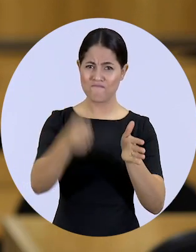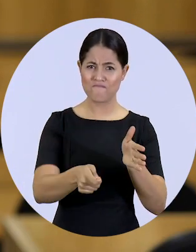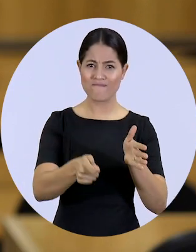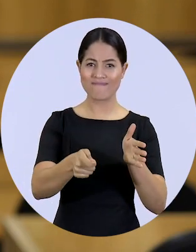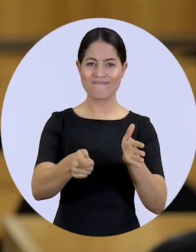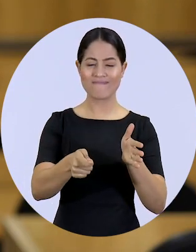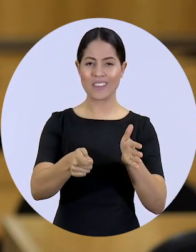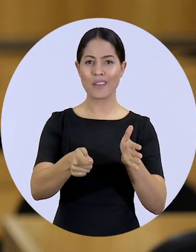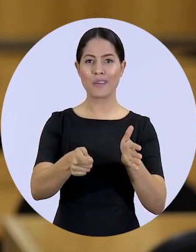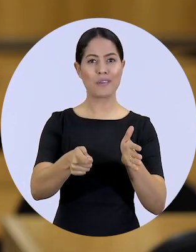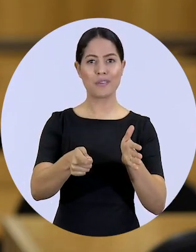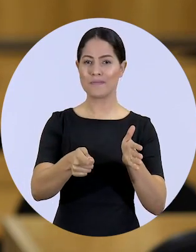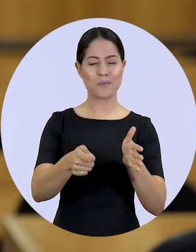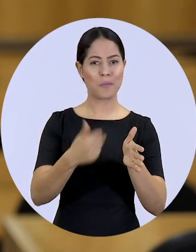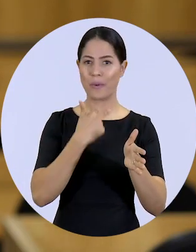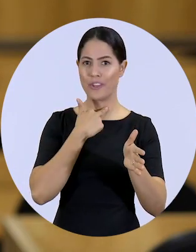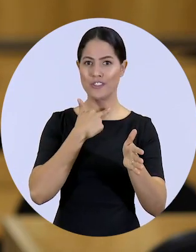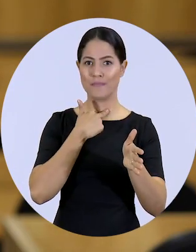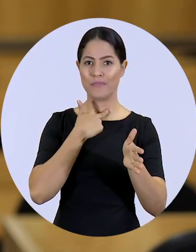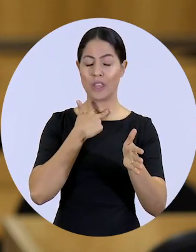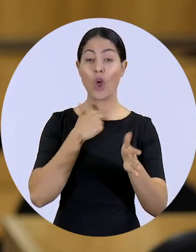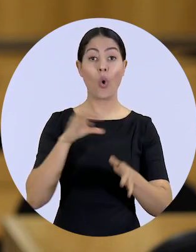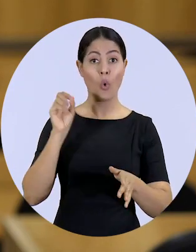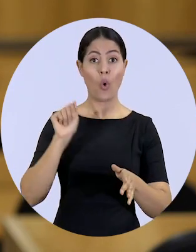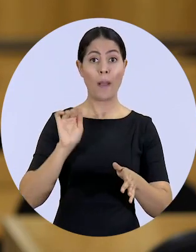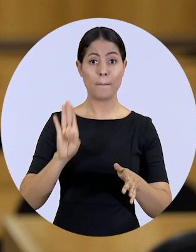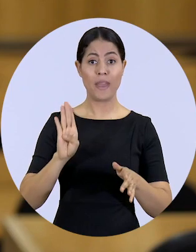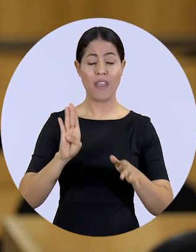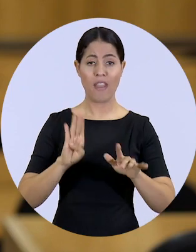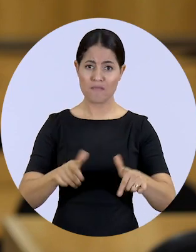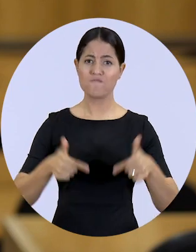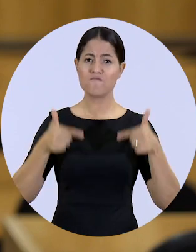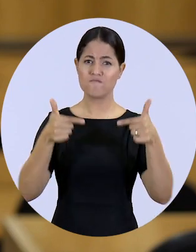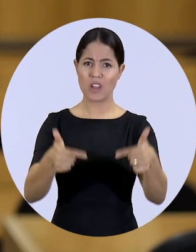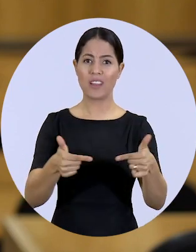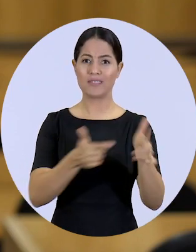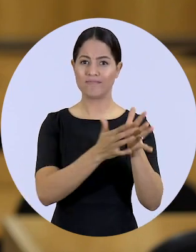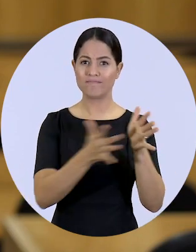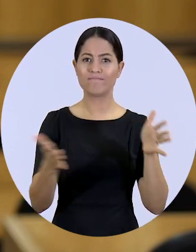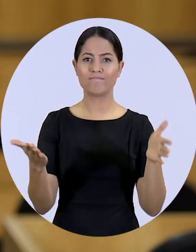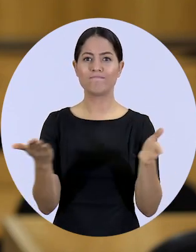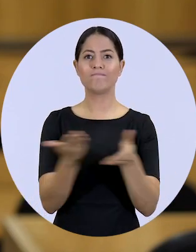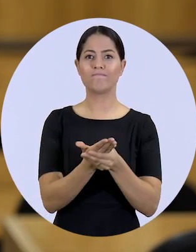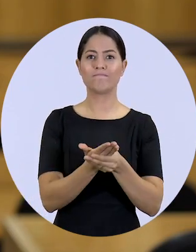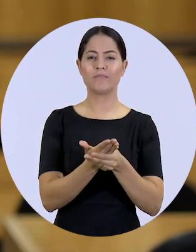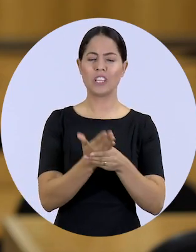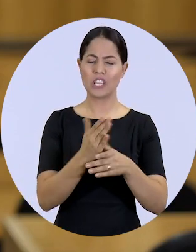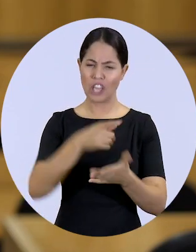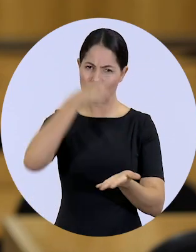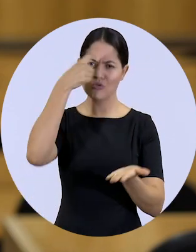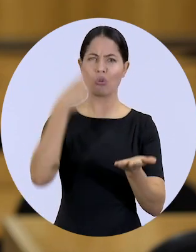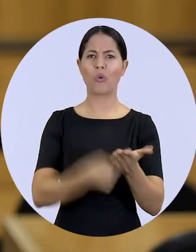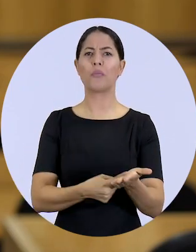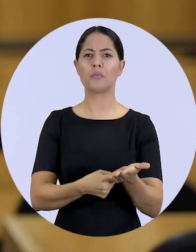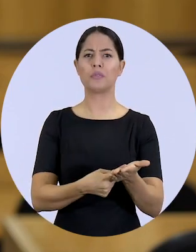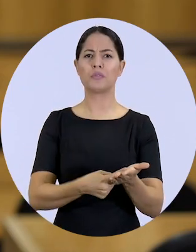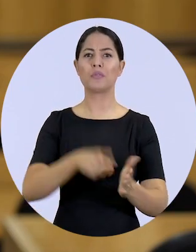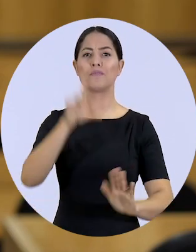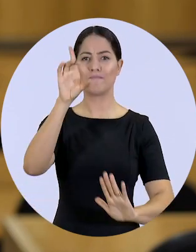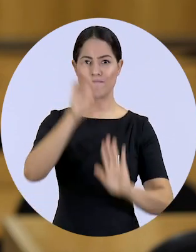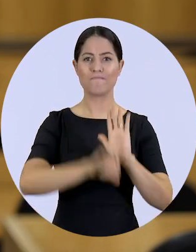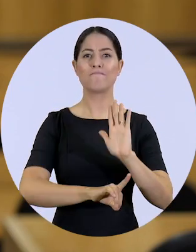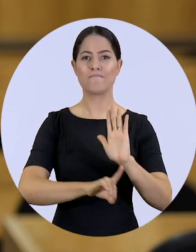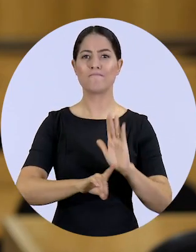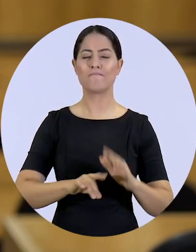A Ordem dos Advogados do Brasil se manifestou durante o processo e reafirmou, mais uma vez, seu compromisso